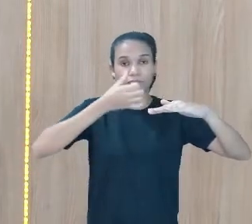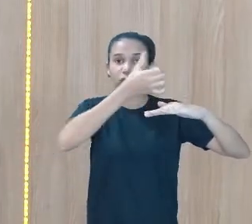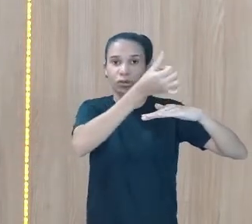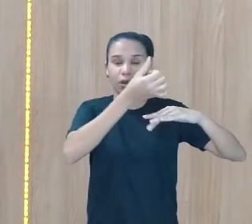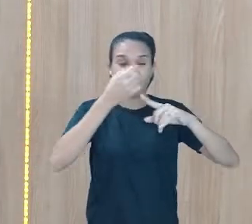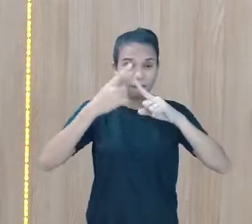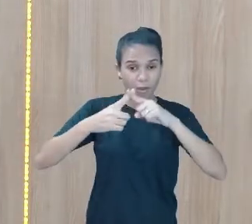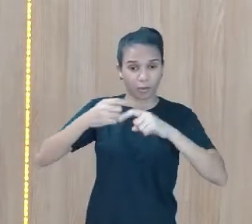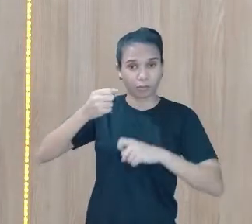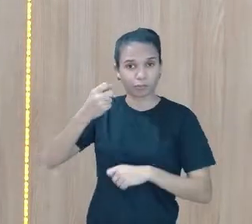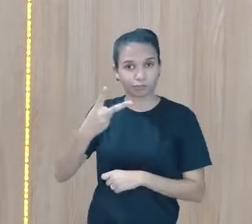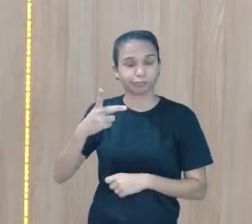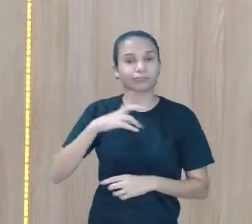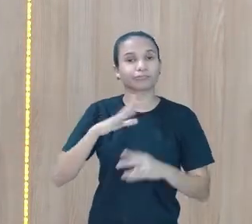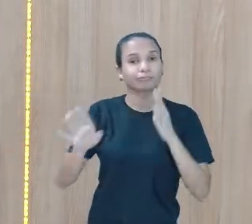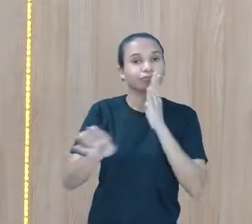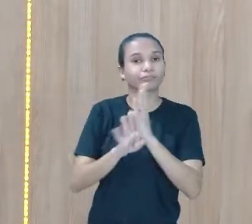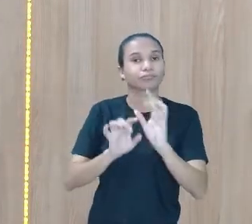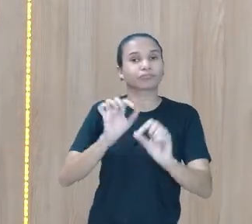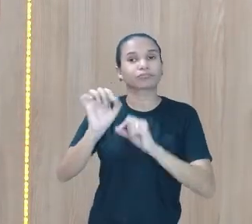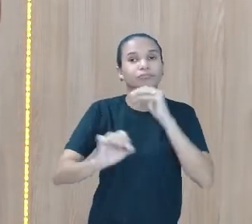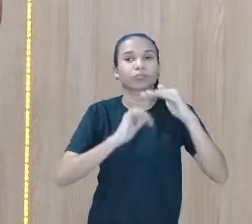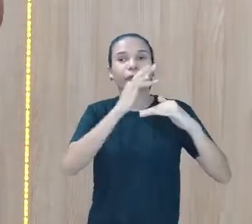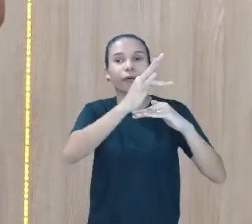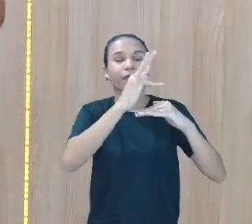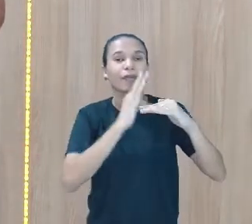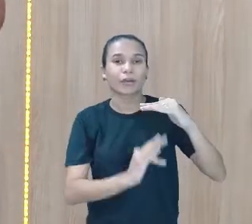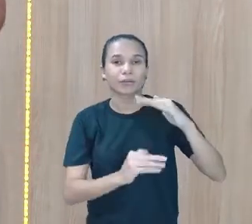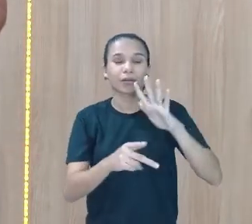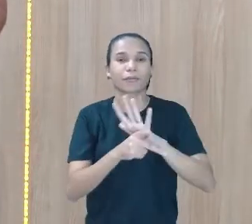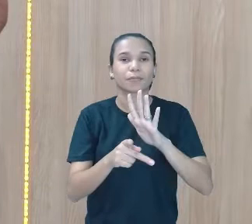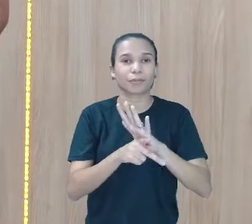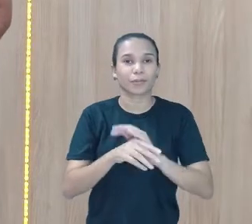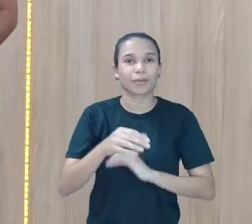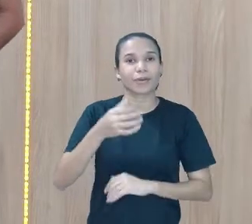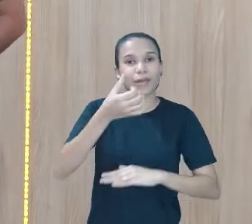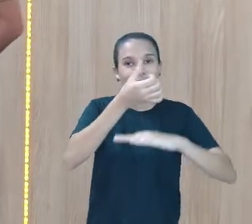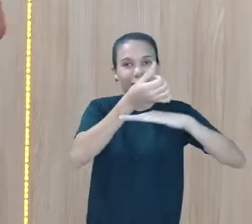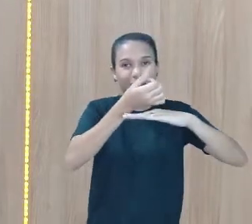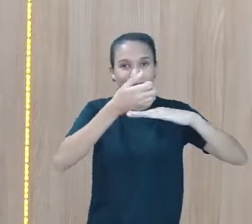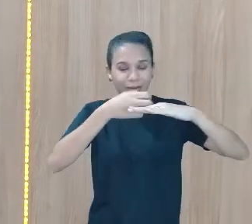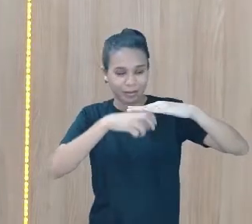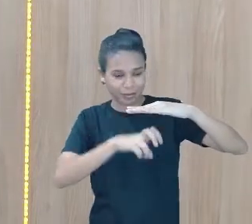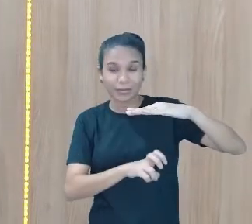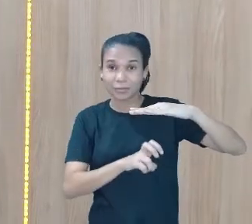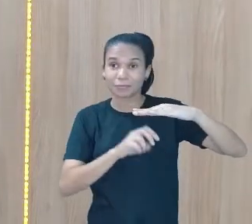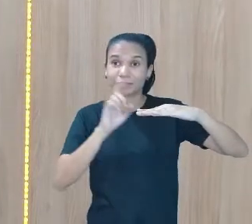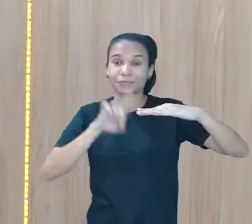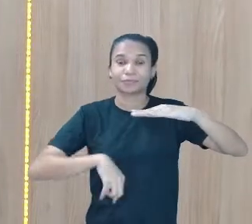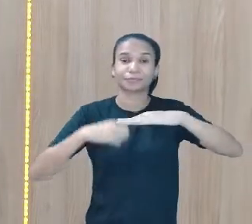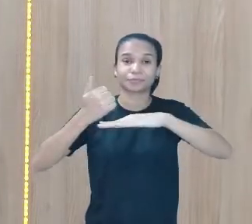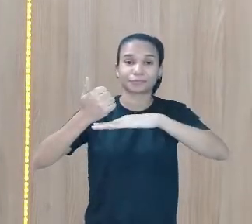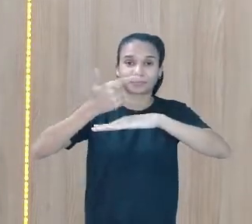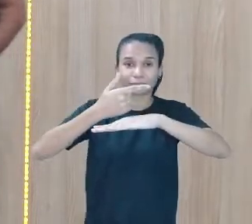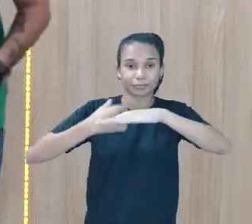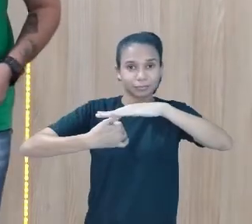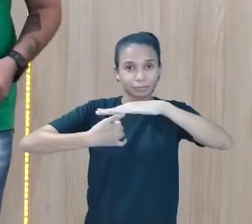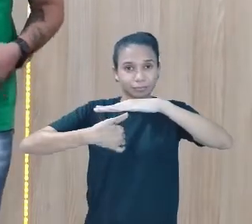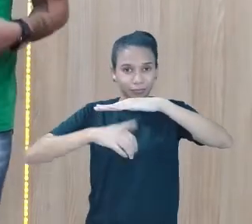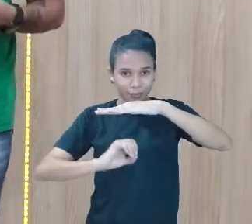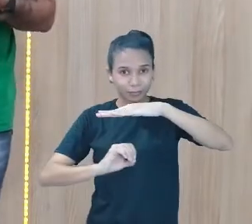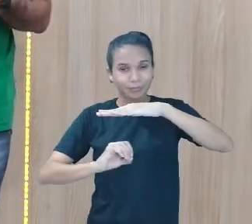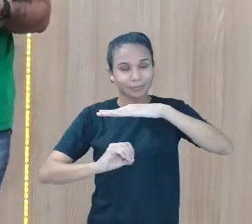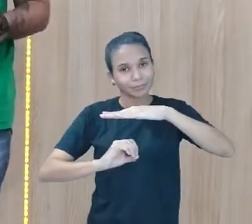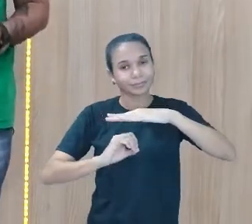quanto o denominador, eu vou ter uma fração equivalente a 6 sobre 5, nesse caso é 12 sobre